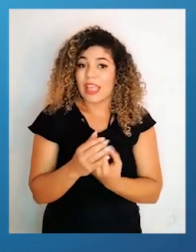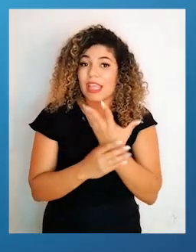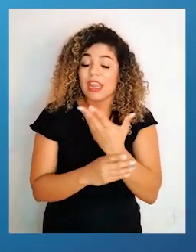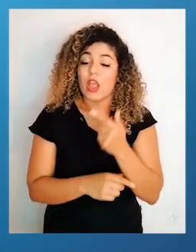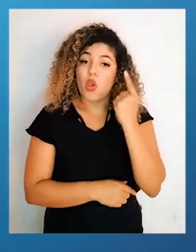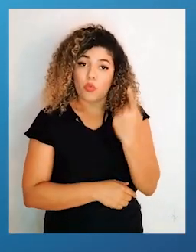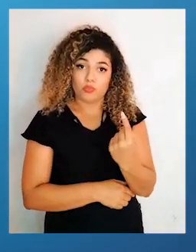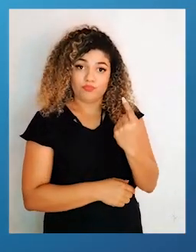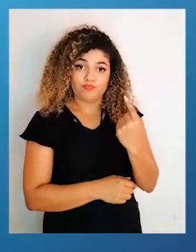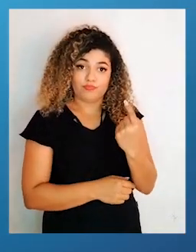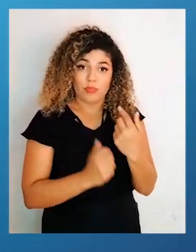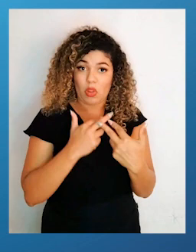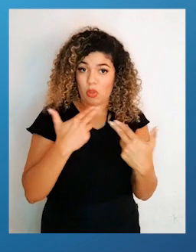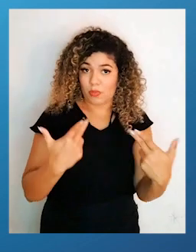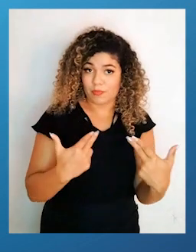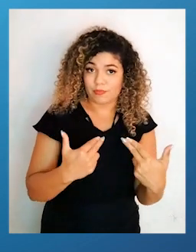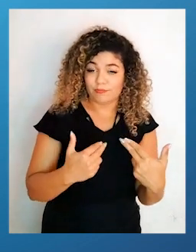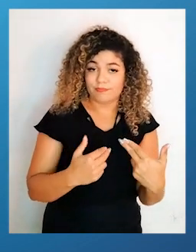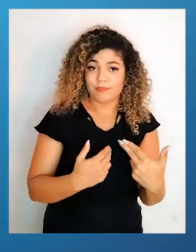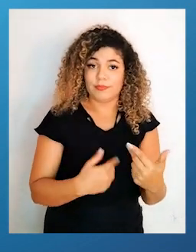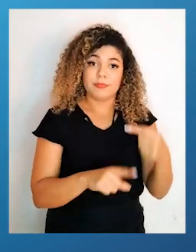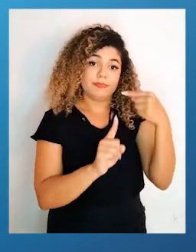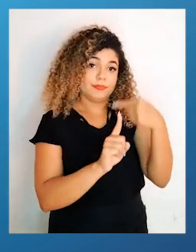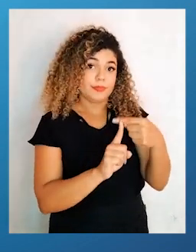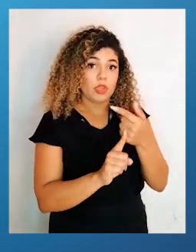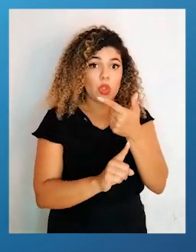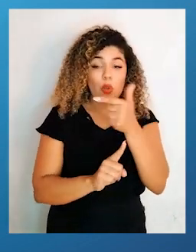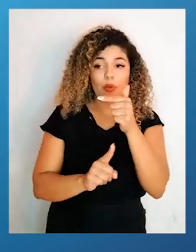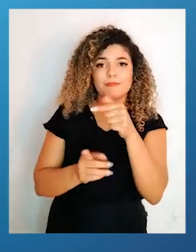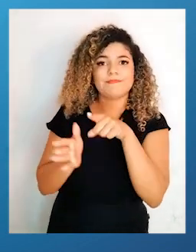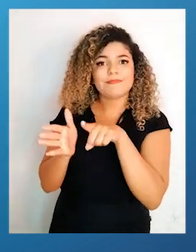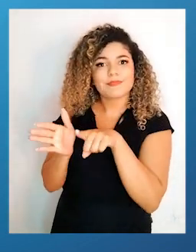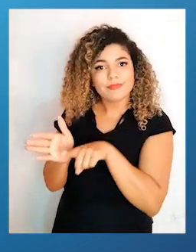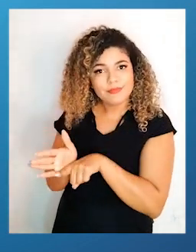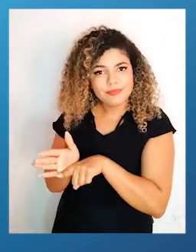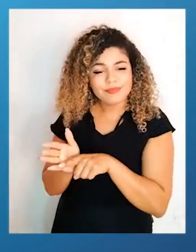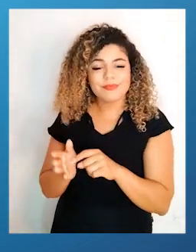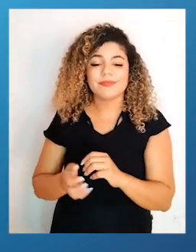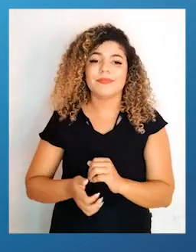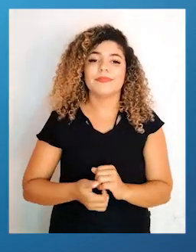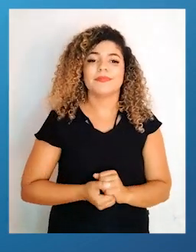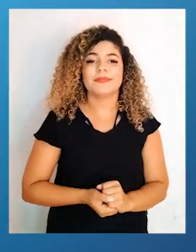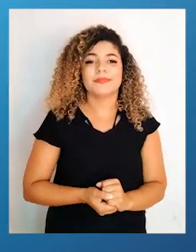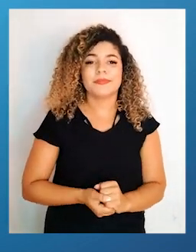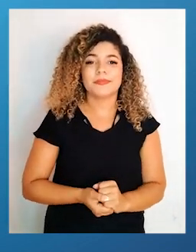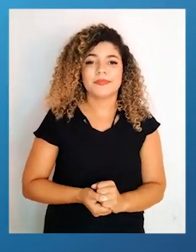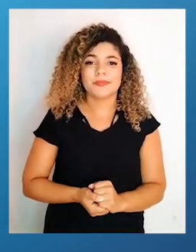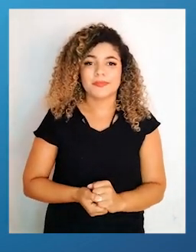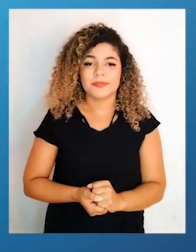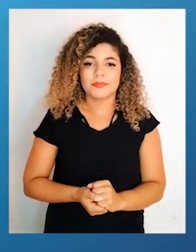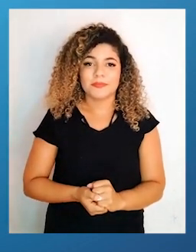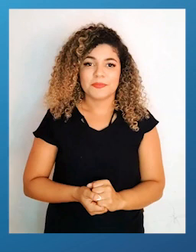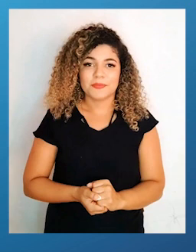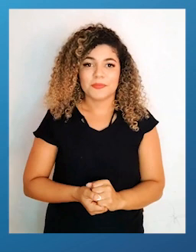corpo eletricamente com carga positiva e o outro com carga negativa.